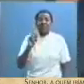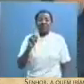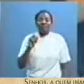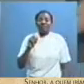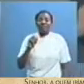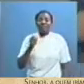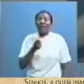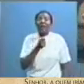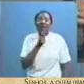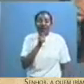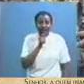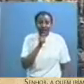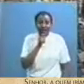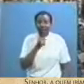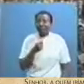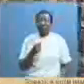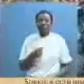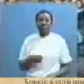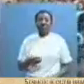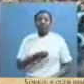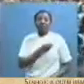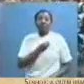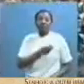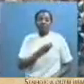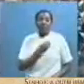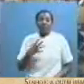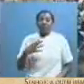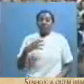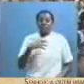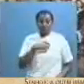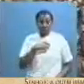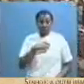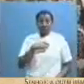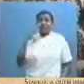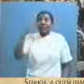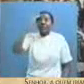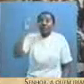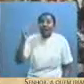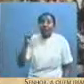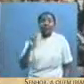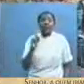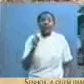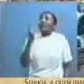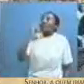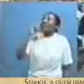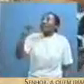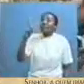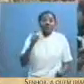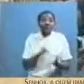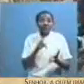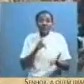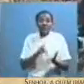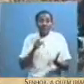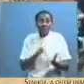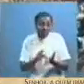no céu, na graça de Deus. É tudo hiperlativo, é ter toda a plenitude da graça, toda. A